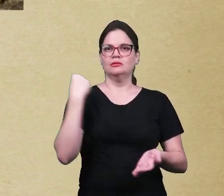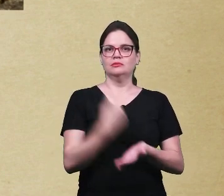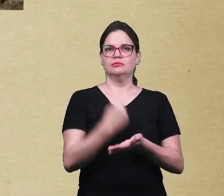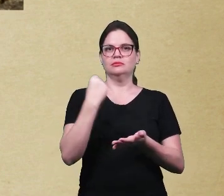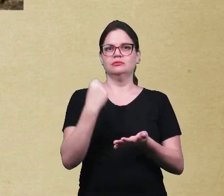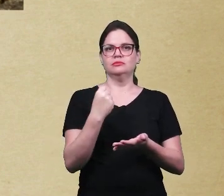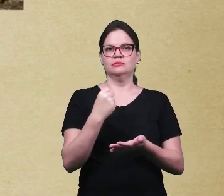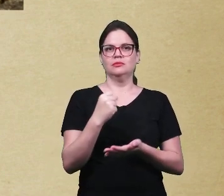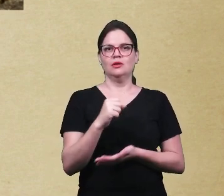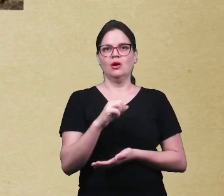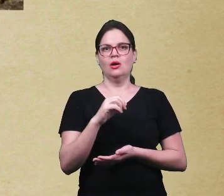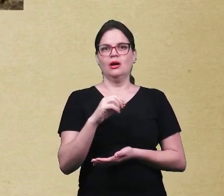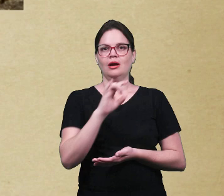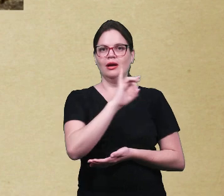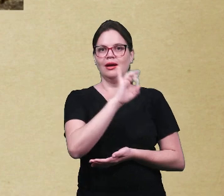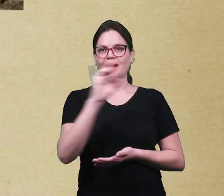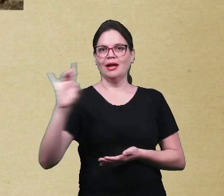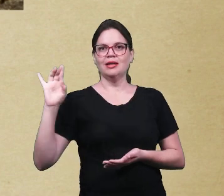A diferença